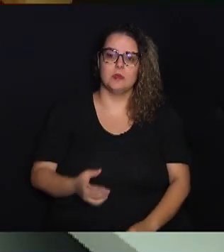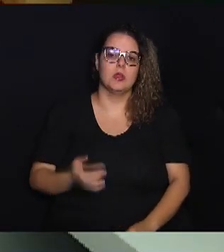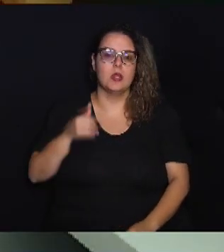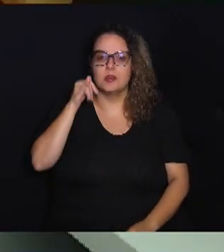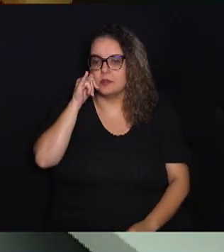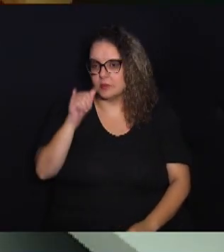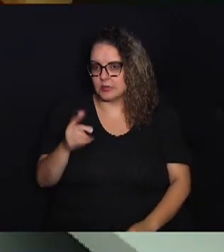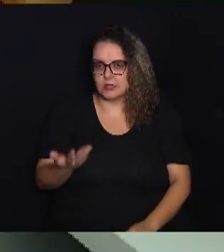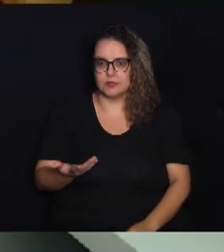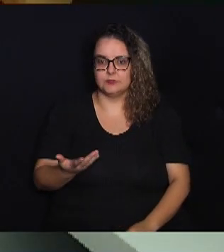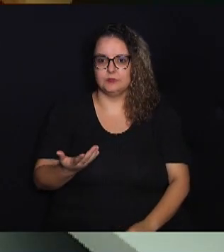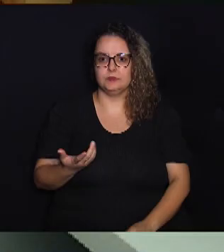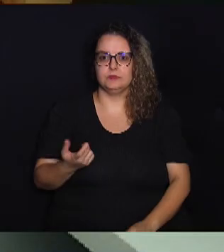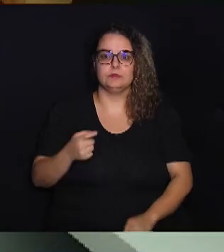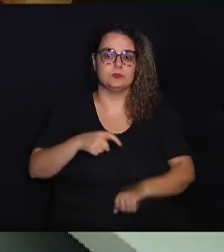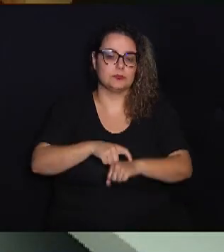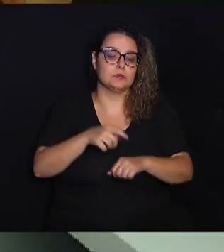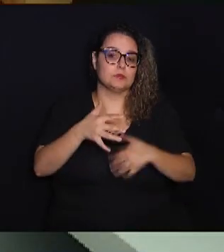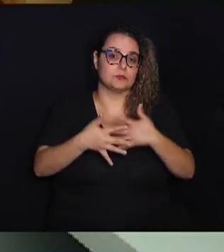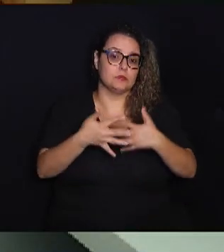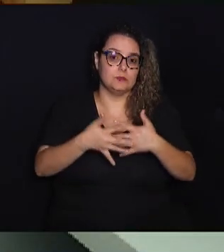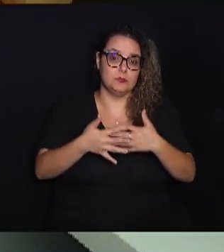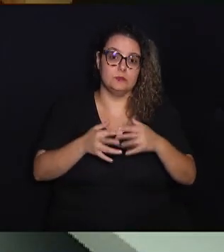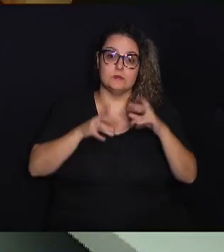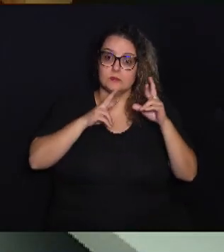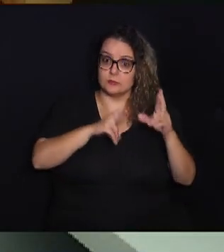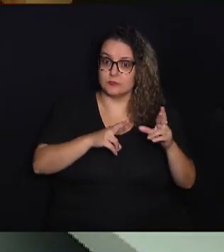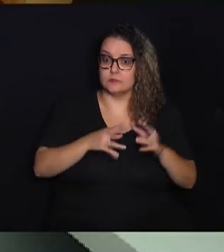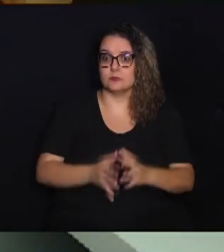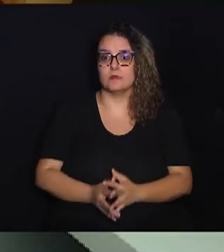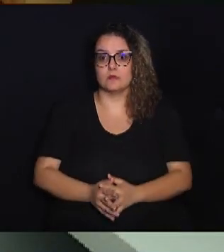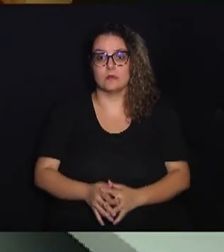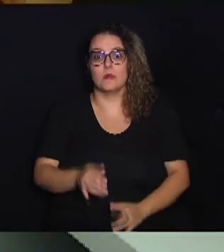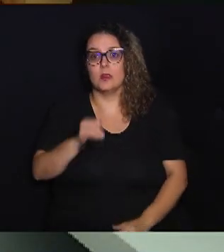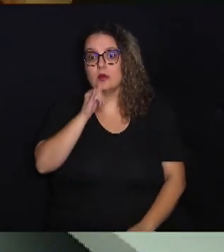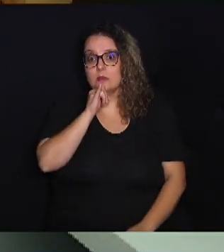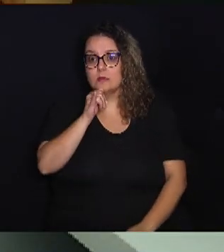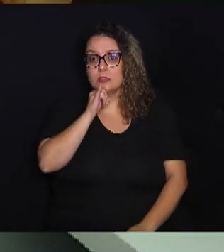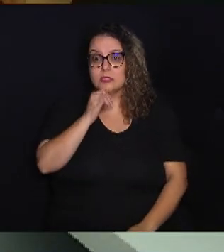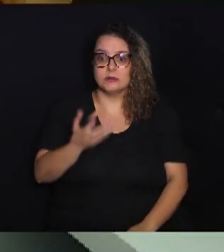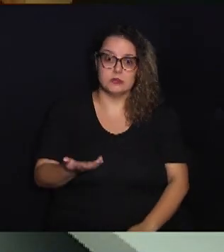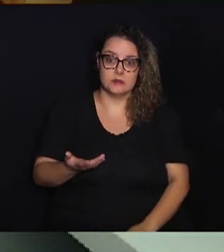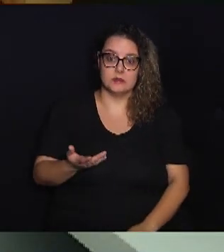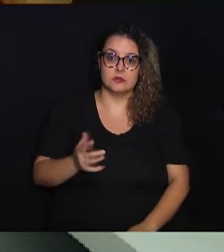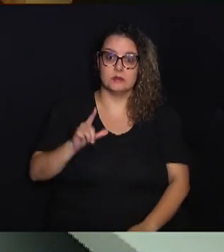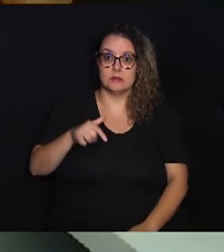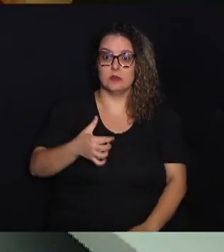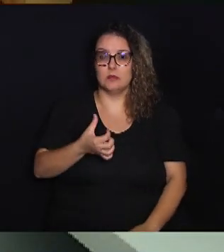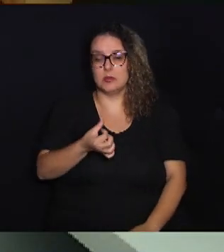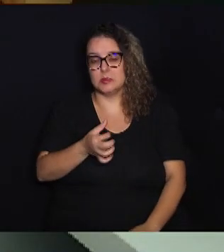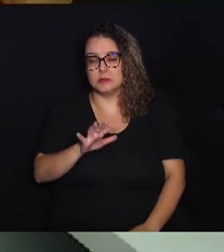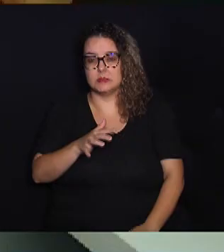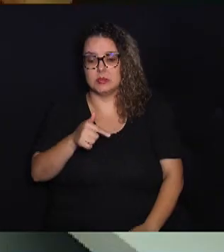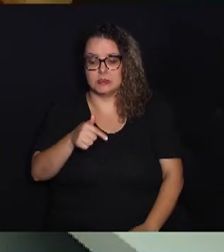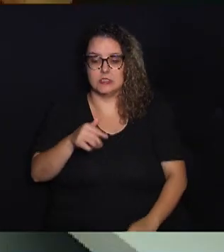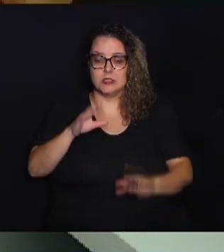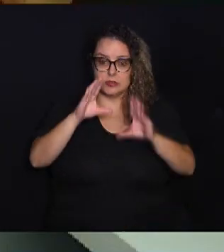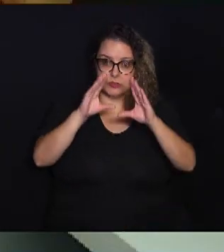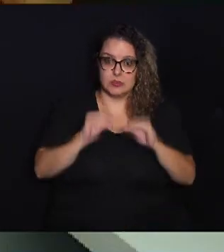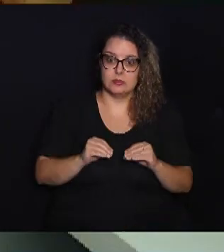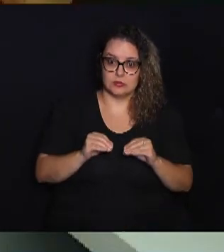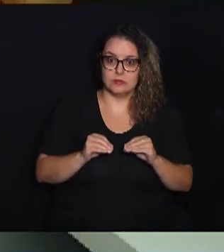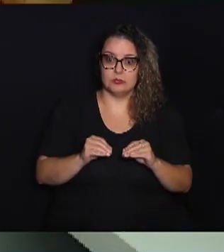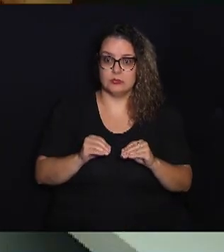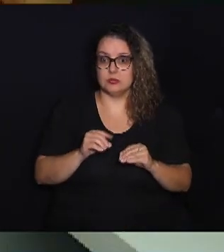Evitar situações que vão atrapalhar seu sono. Então, desde, por exemplo, depois das 6, 7 da noite,